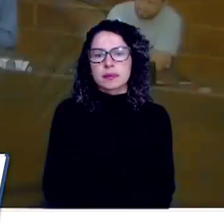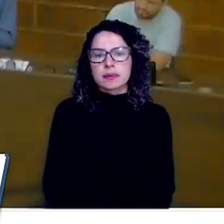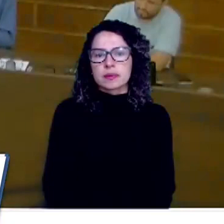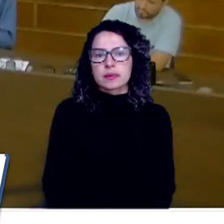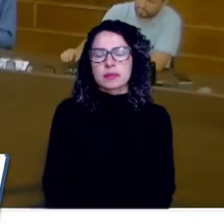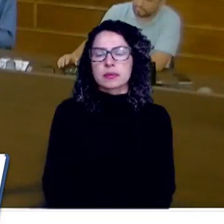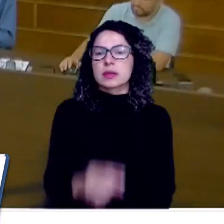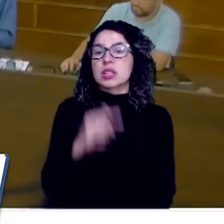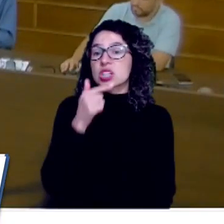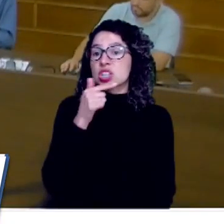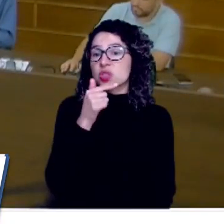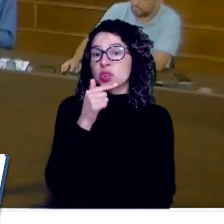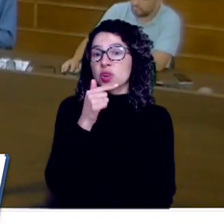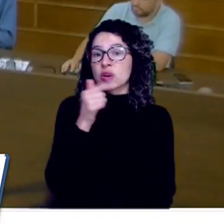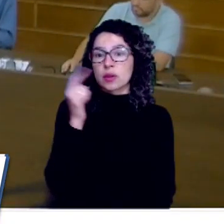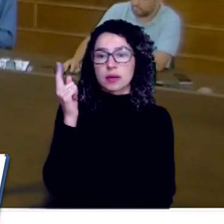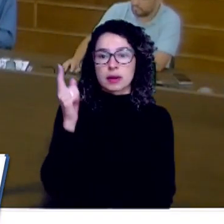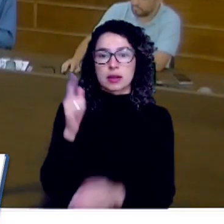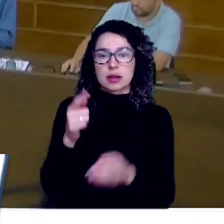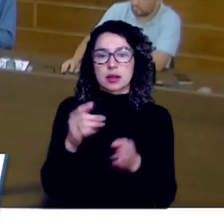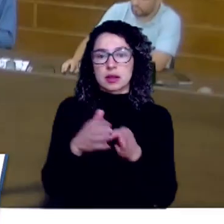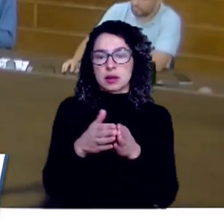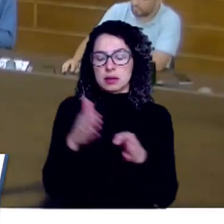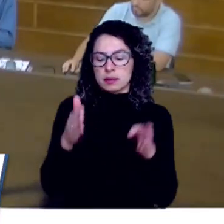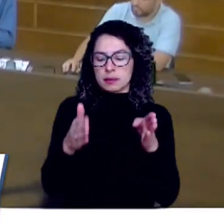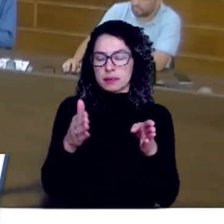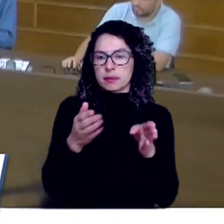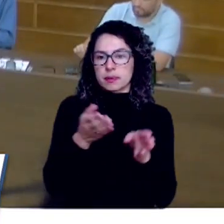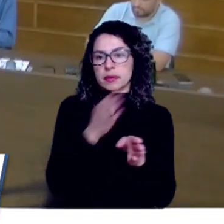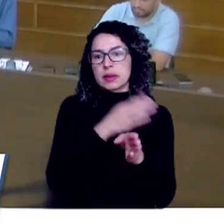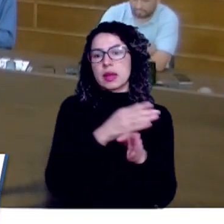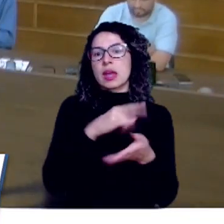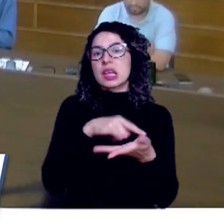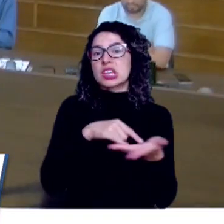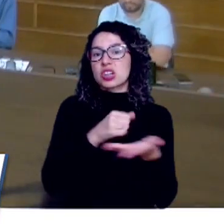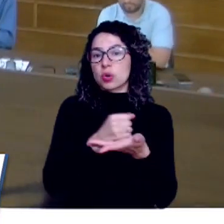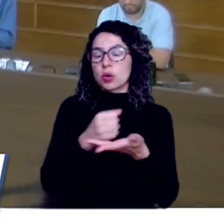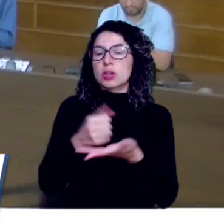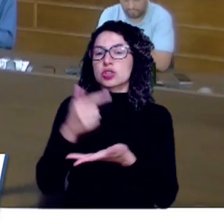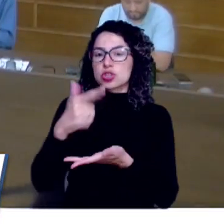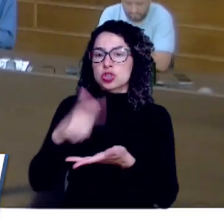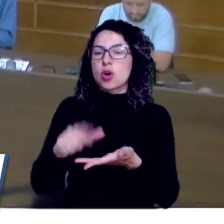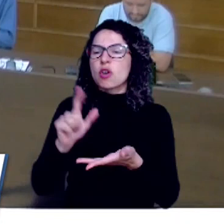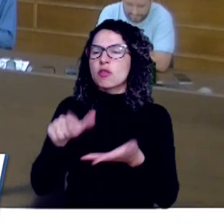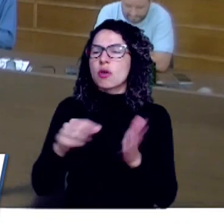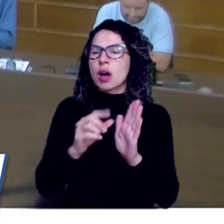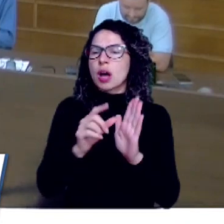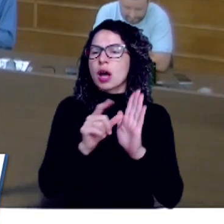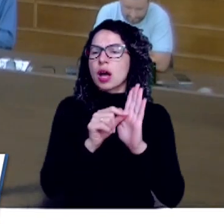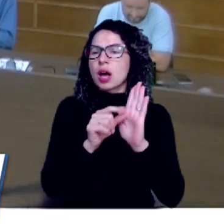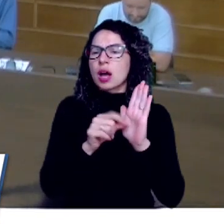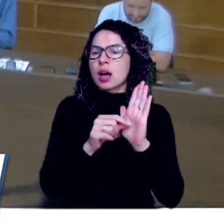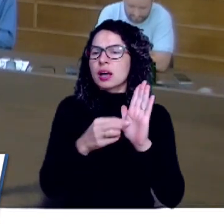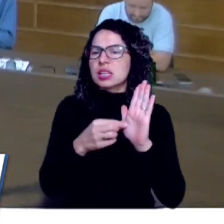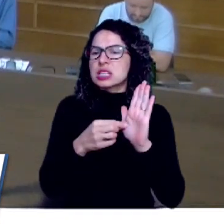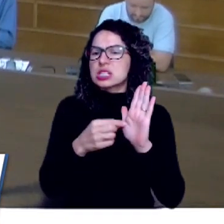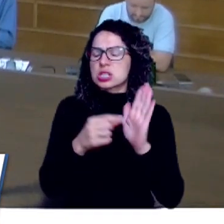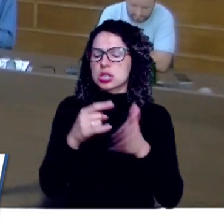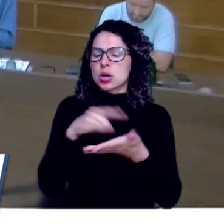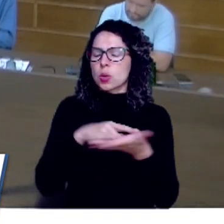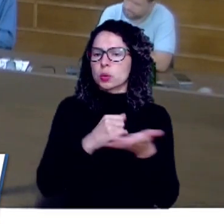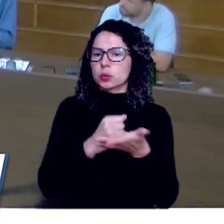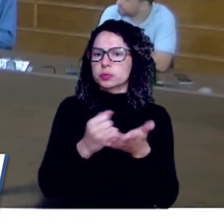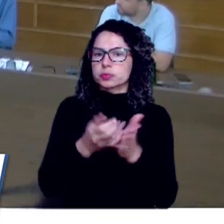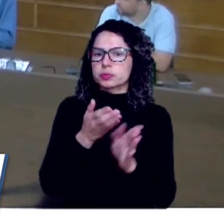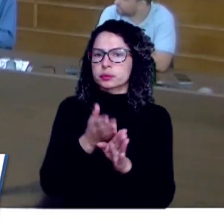Gilson, na gestão passada, esse contrato foi renovado mediante uma cláusula que constava no contrato anterior, e